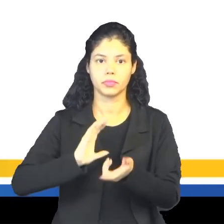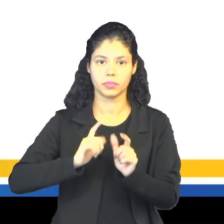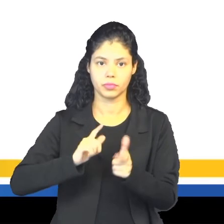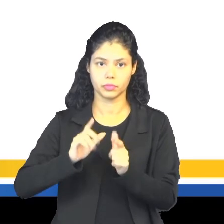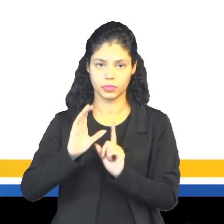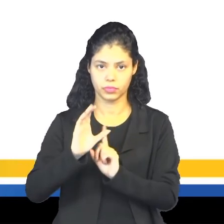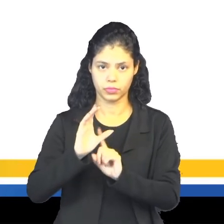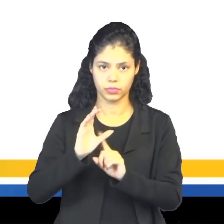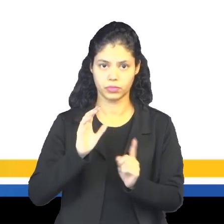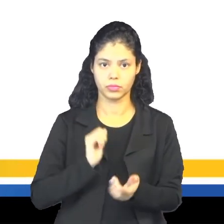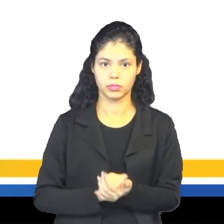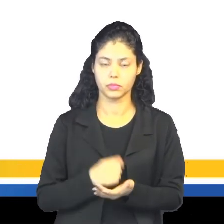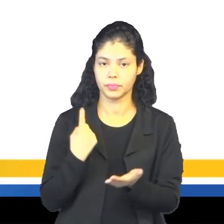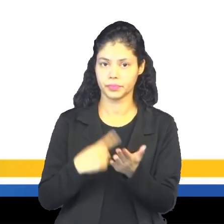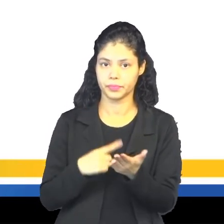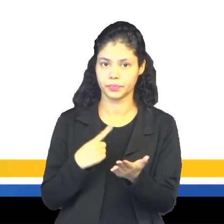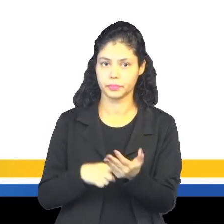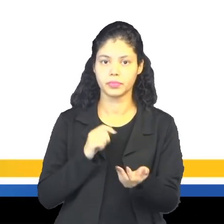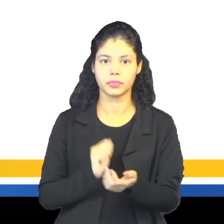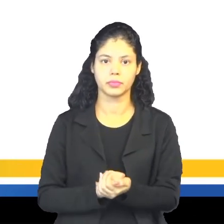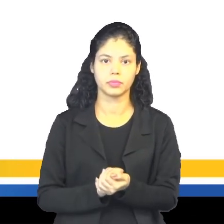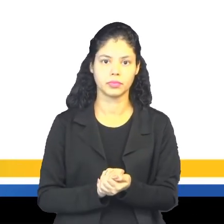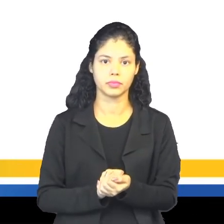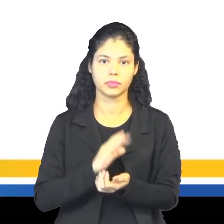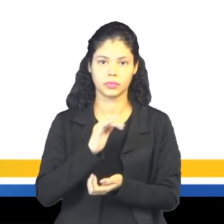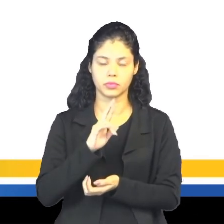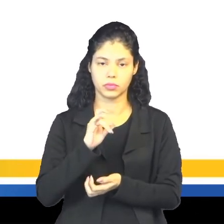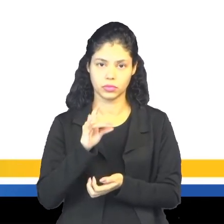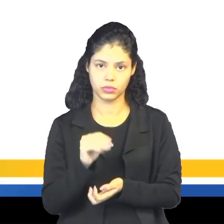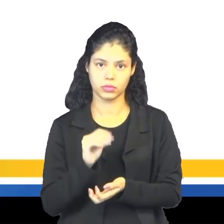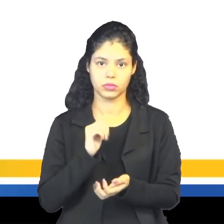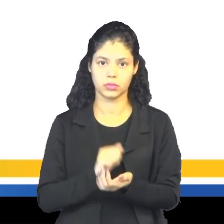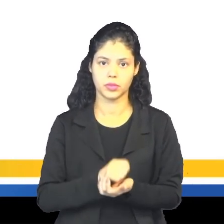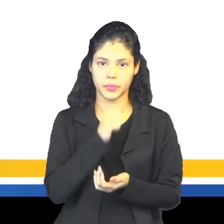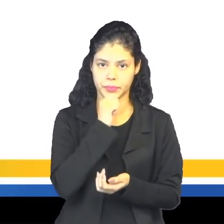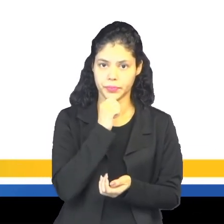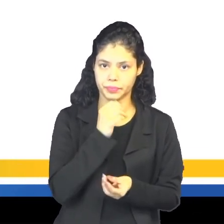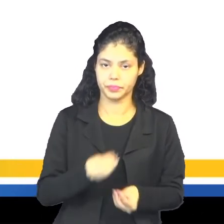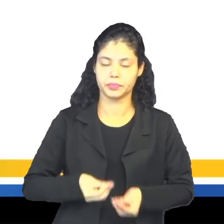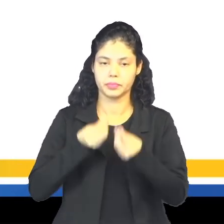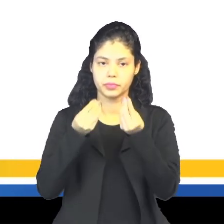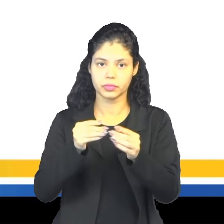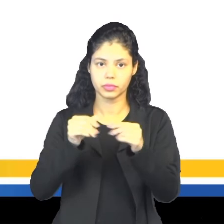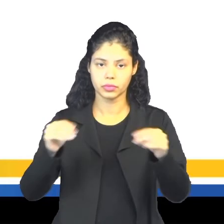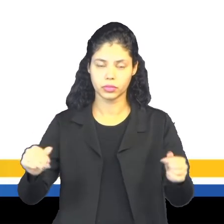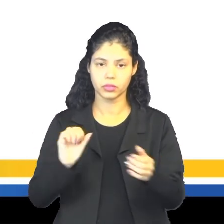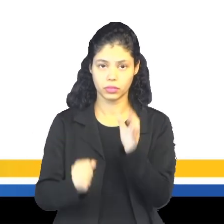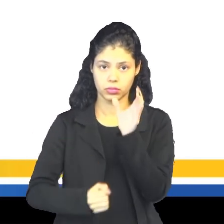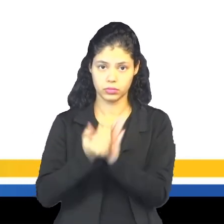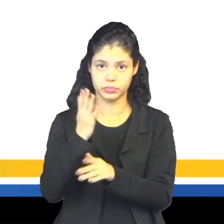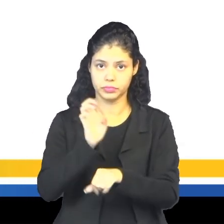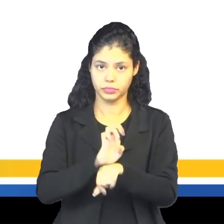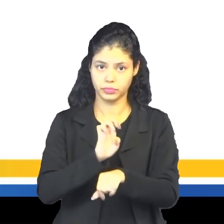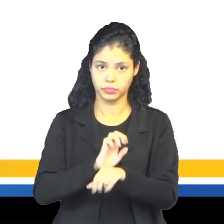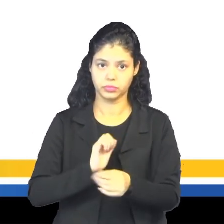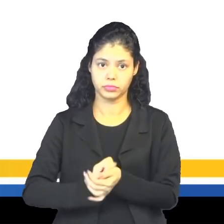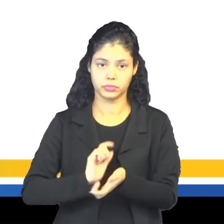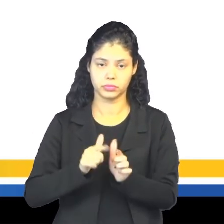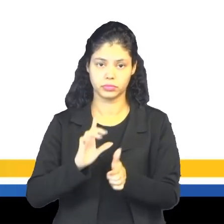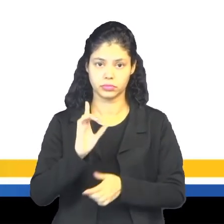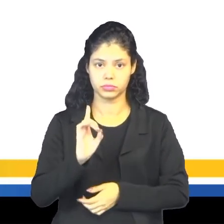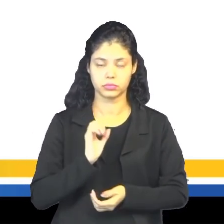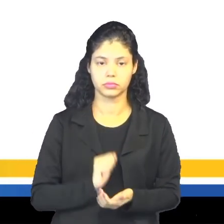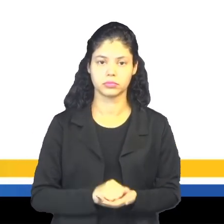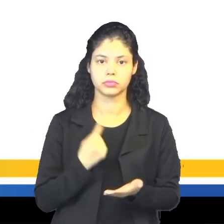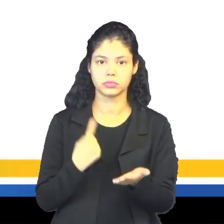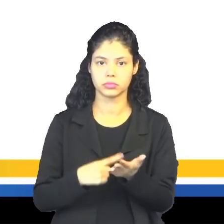C, ao acordo com o Califado de Córdoba, que cedeu territórios para a criação desses estados. Ou letra D, ao